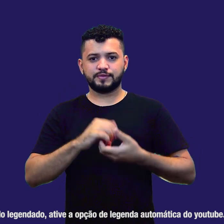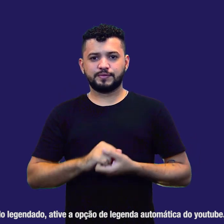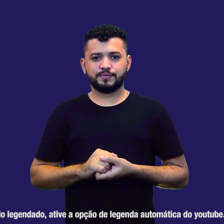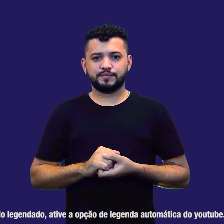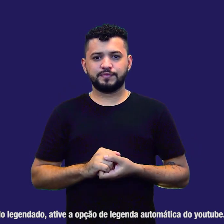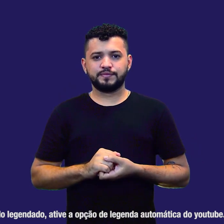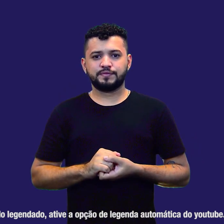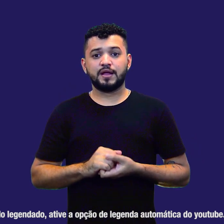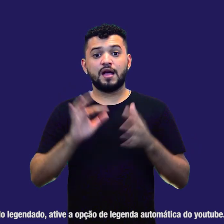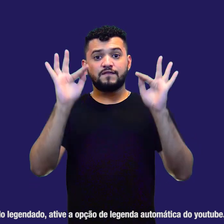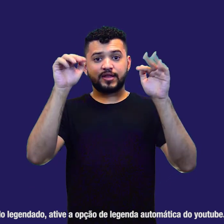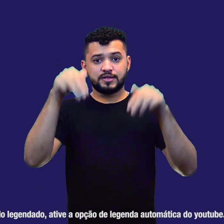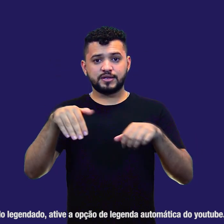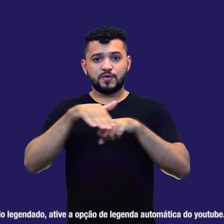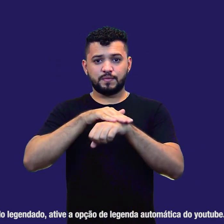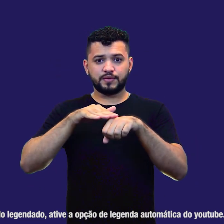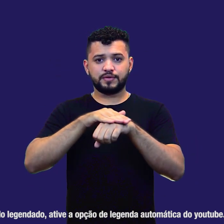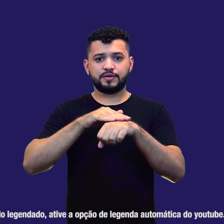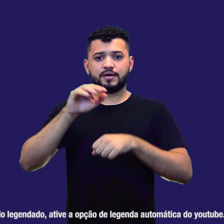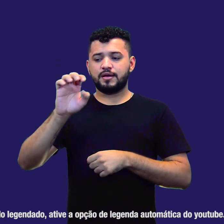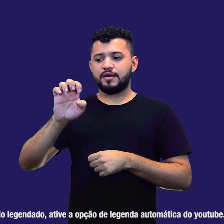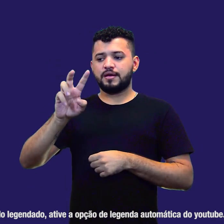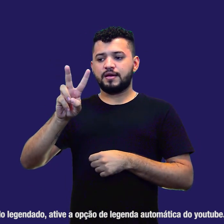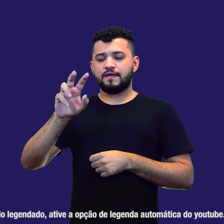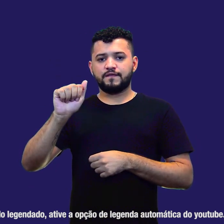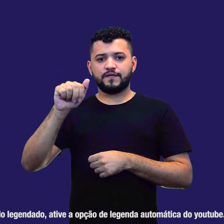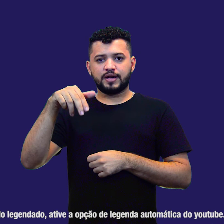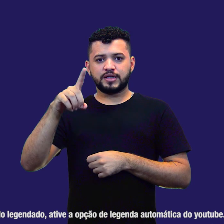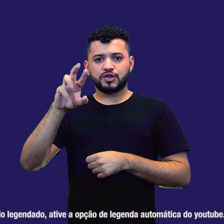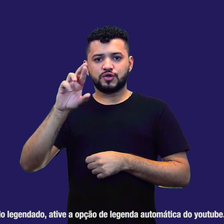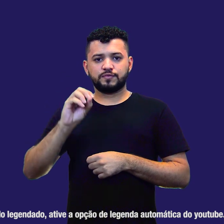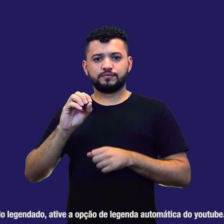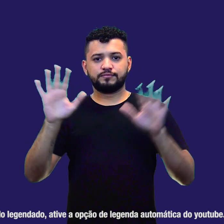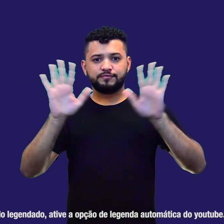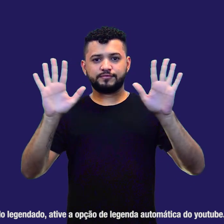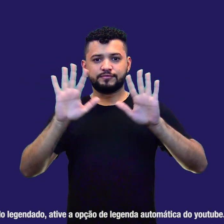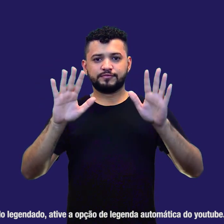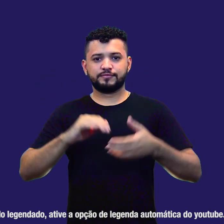gravação e a finalização são de Evandro Gangana. Até a próxima!